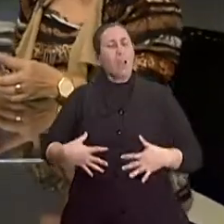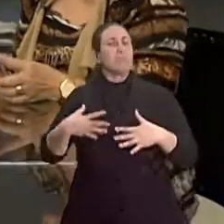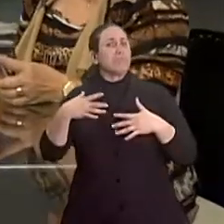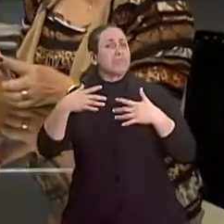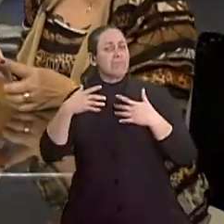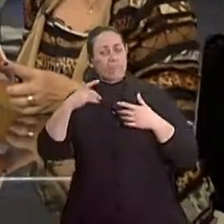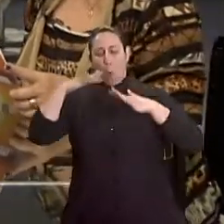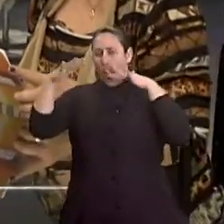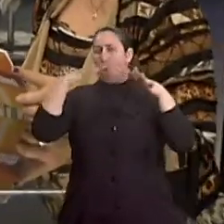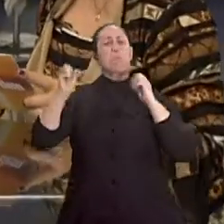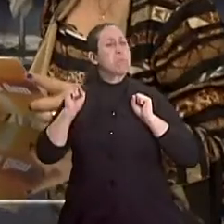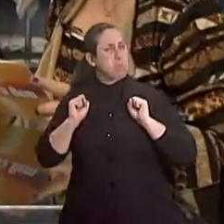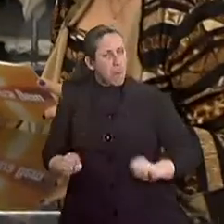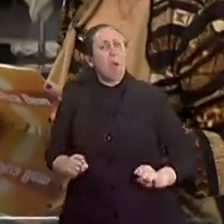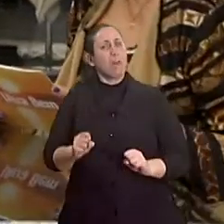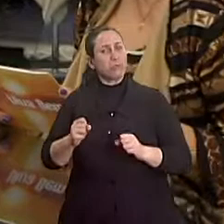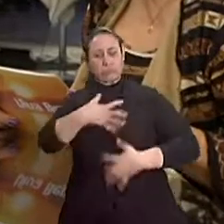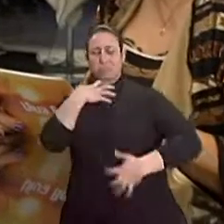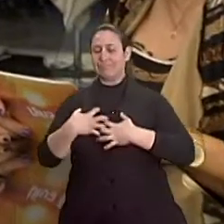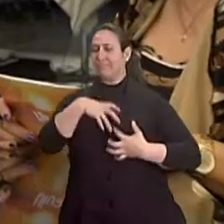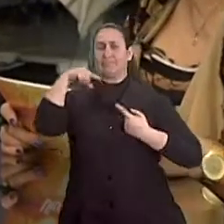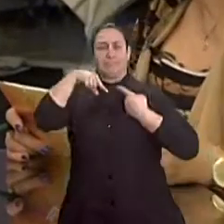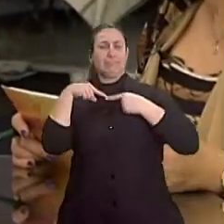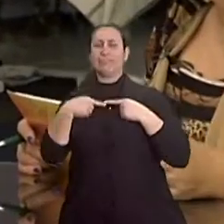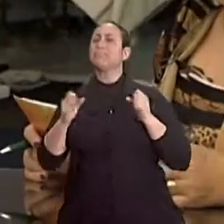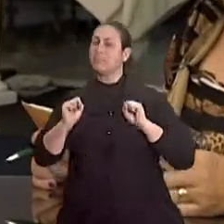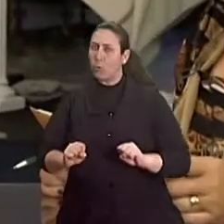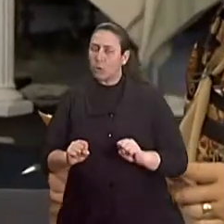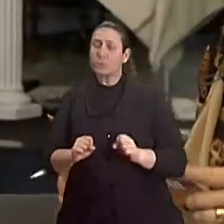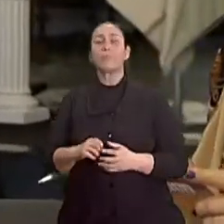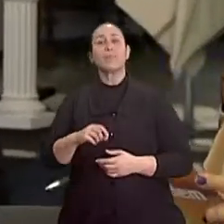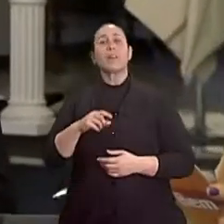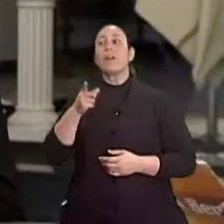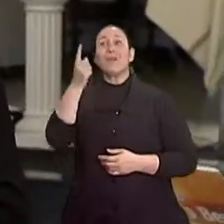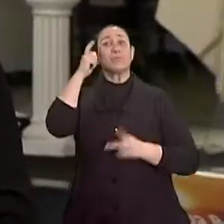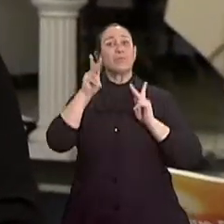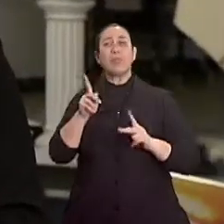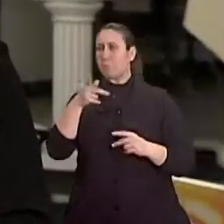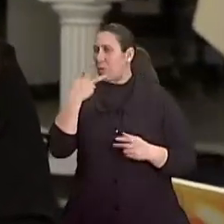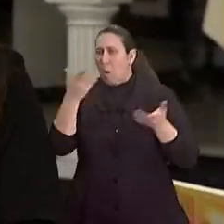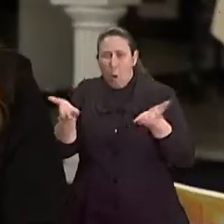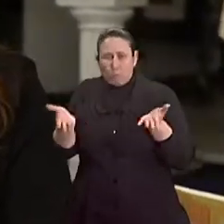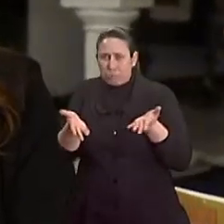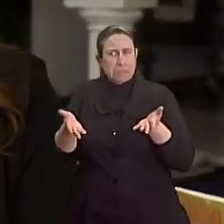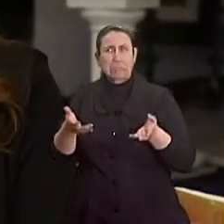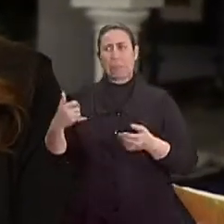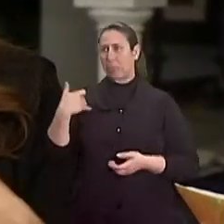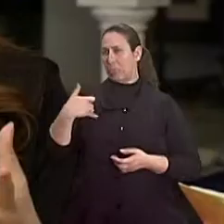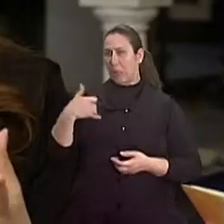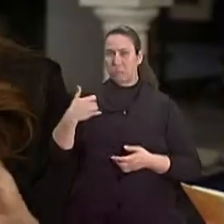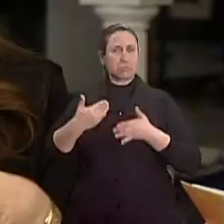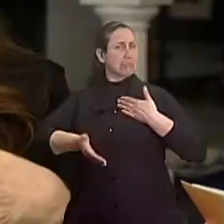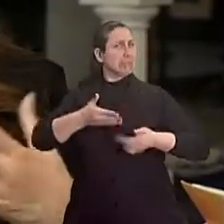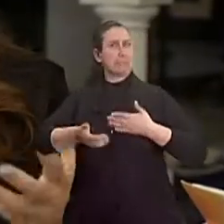gente pode usar a cor. Claro que sim, eu adoro uma roupa colorida. Sabe, acho que a cor não interfere em nada. Tem que